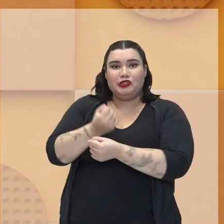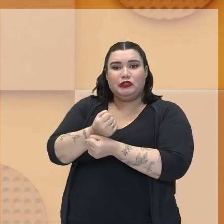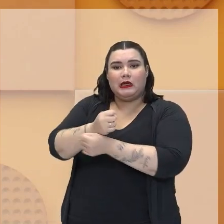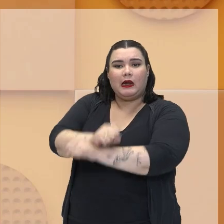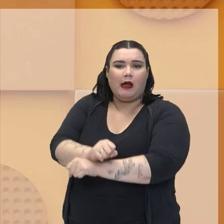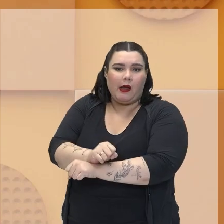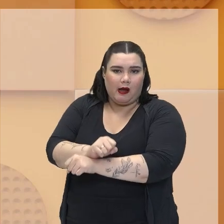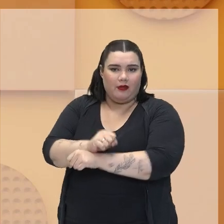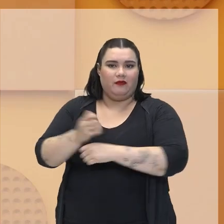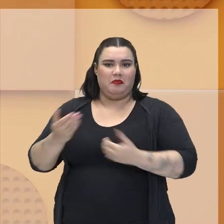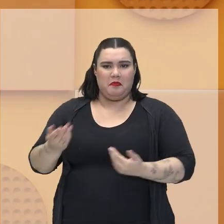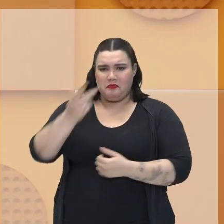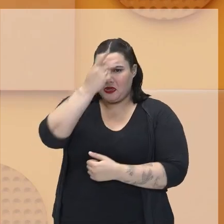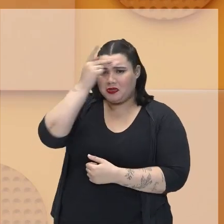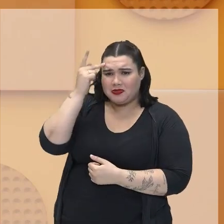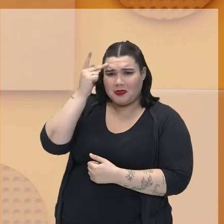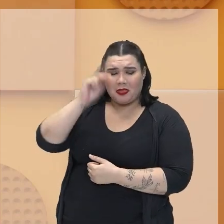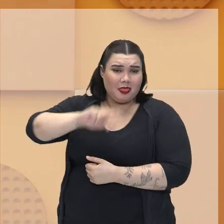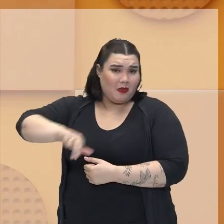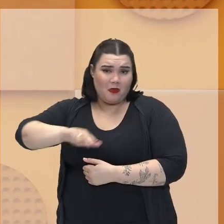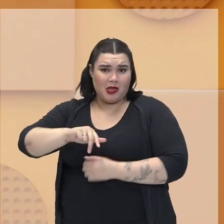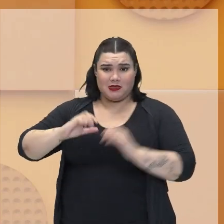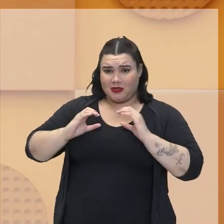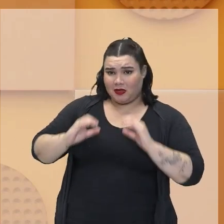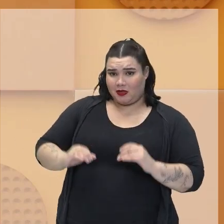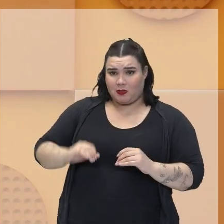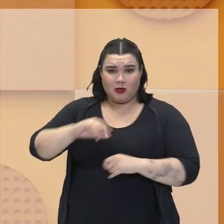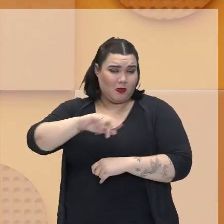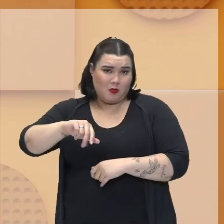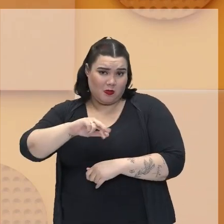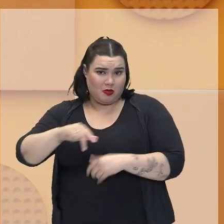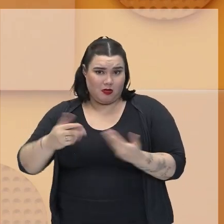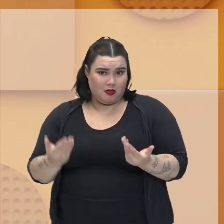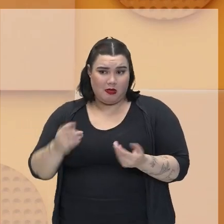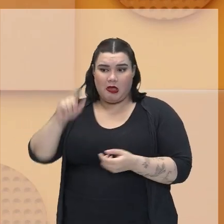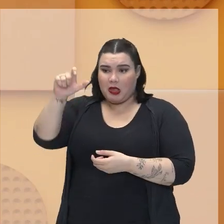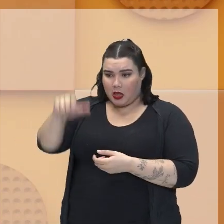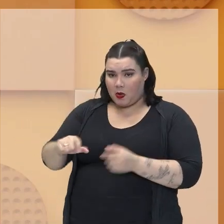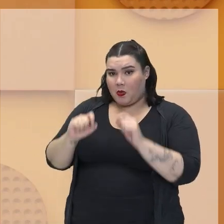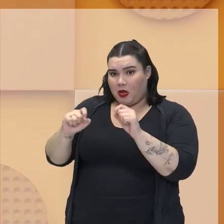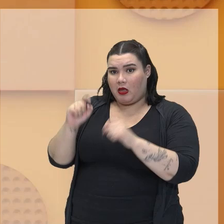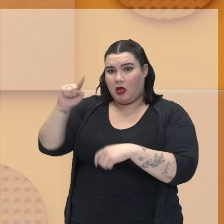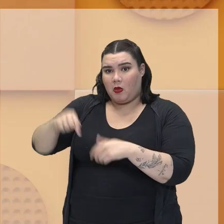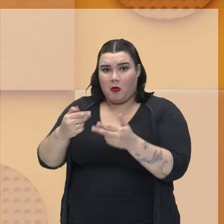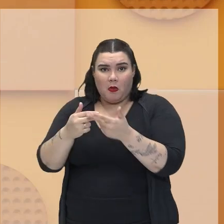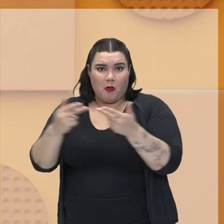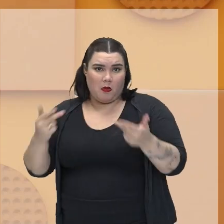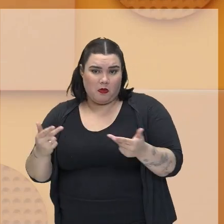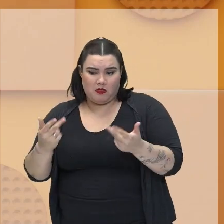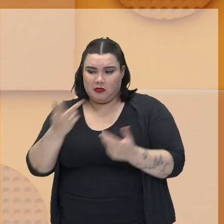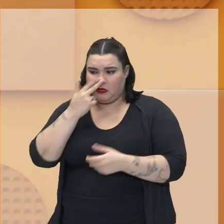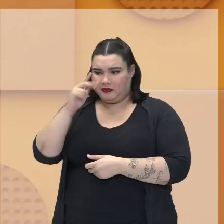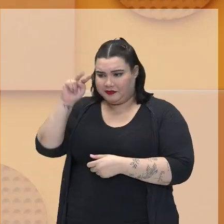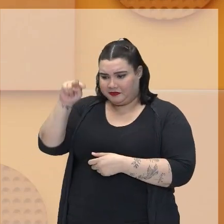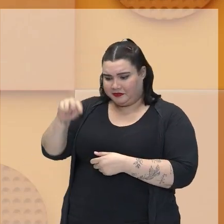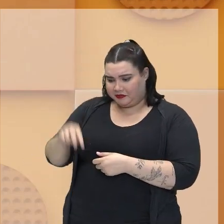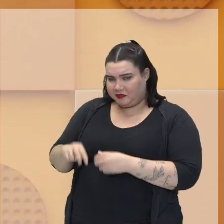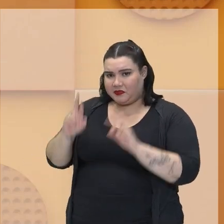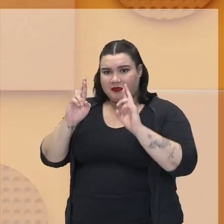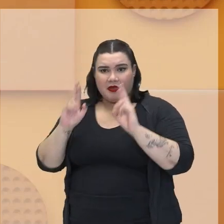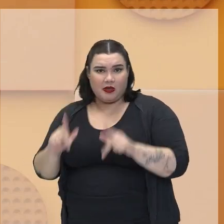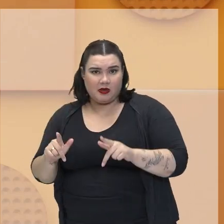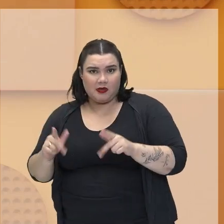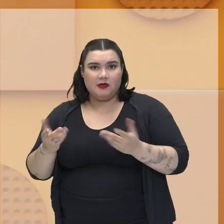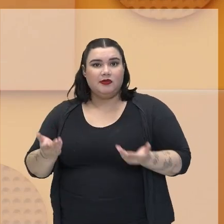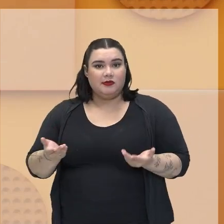era gente, não era um indivíduo. Ele era considerado uma coisa, um objeto, que muitas